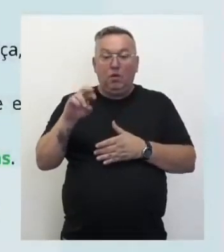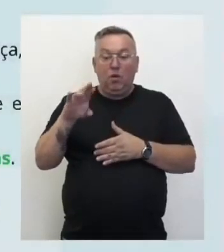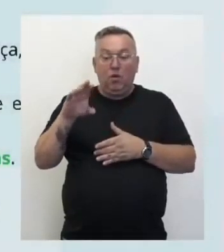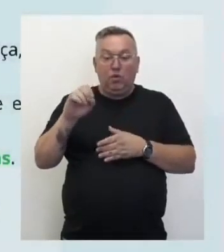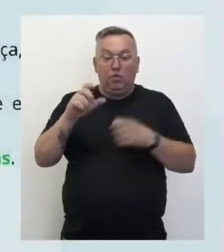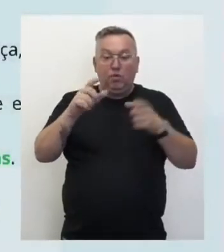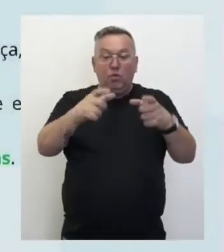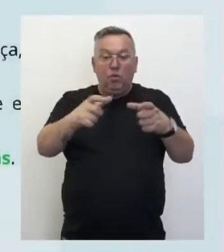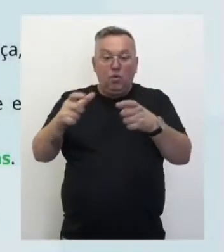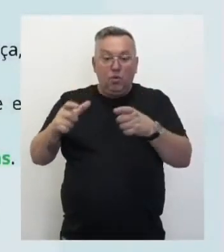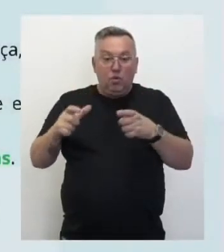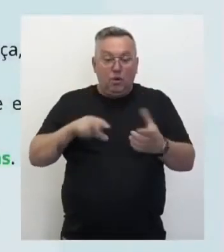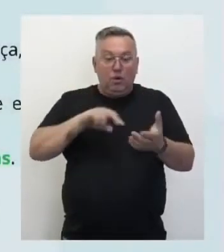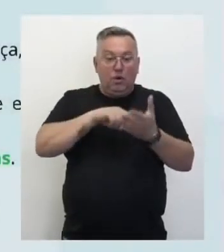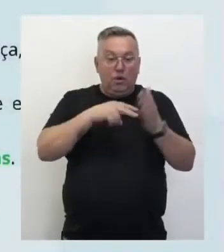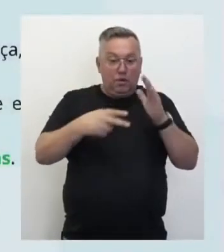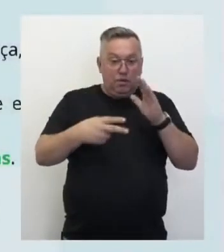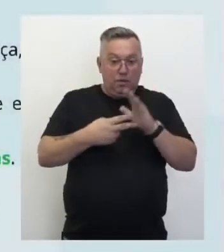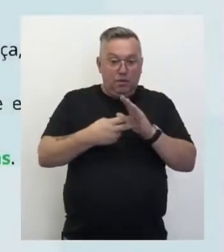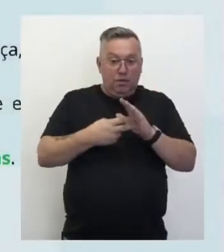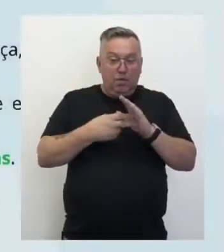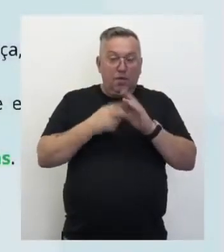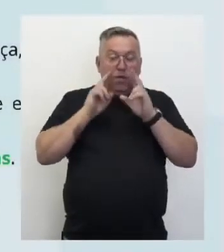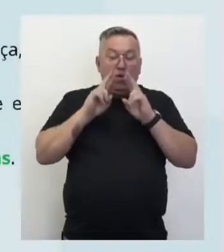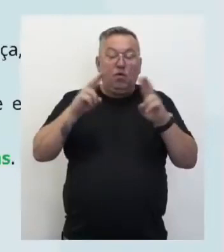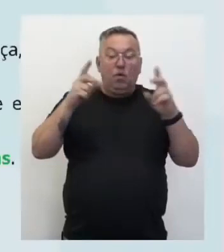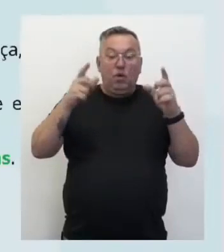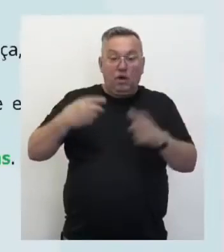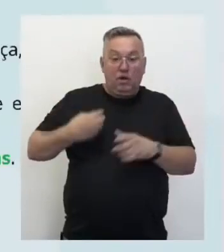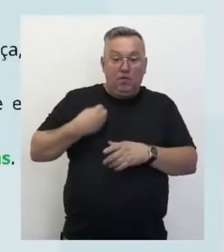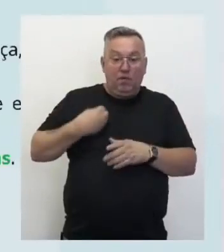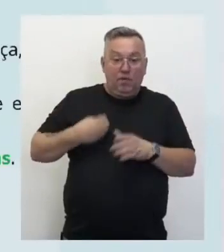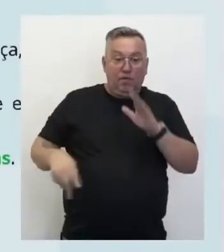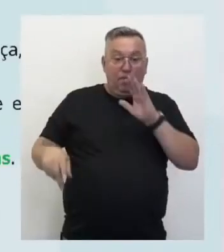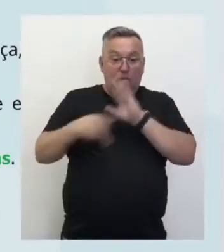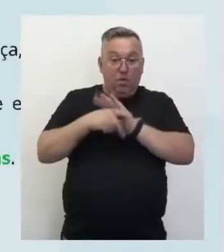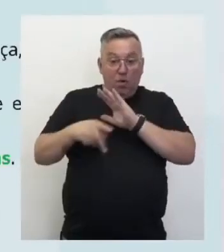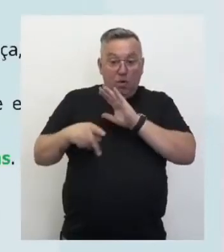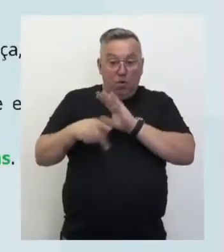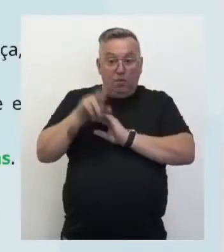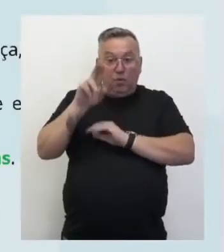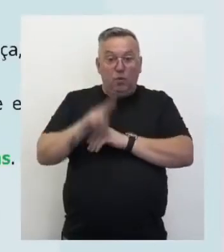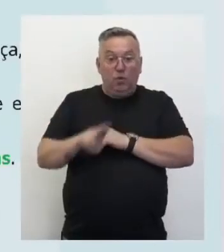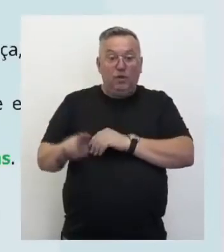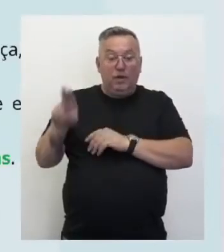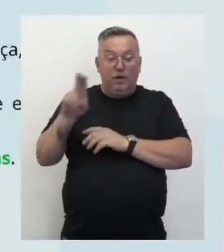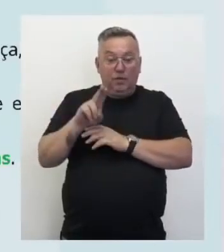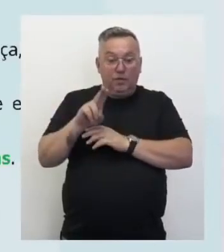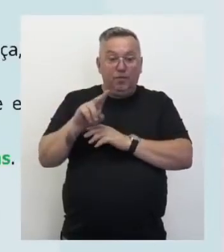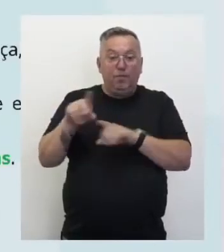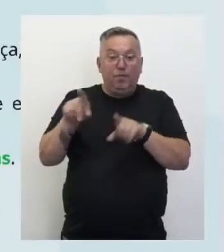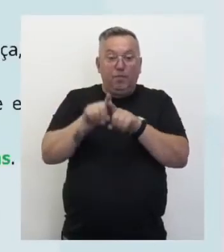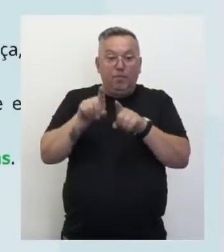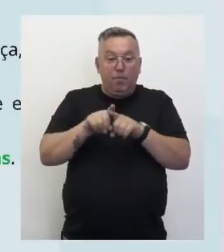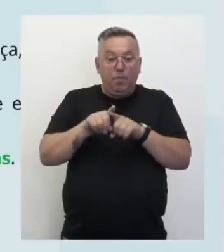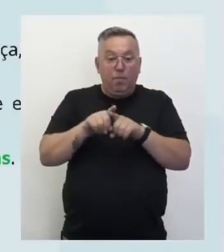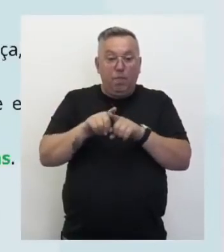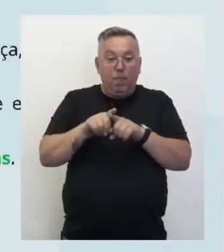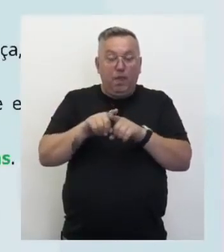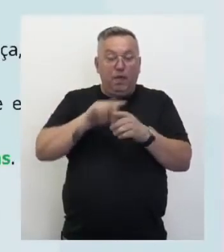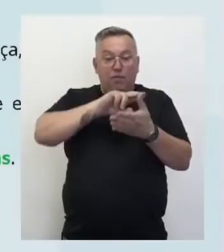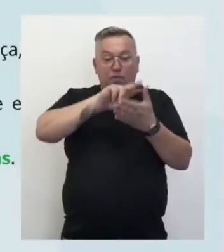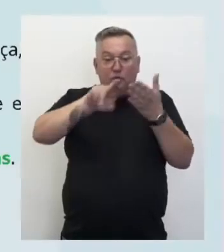considerado sinônimo de espaço vivido, apropriado, usado. Ele também é